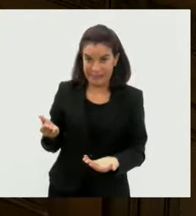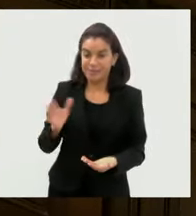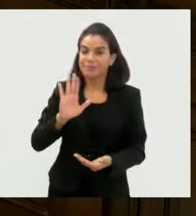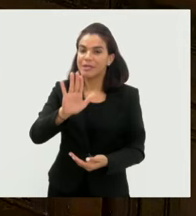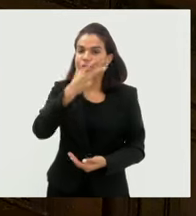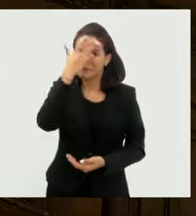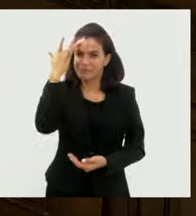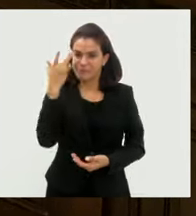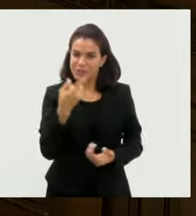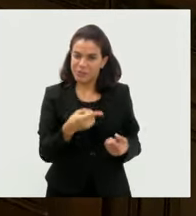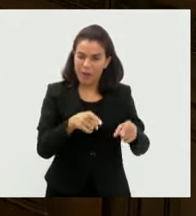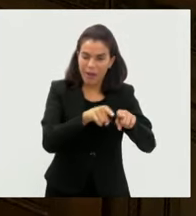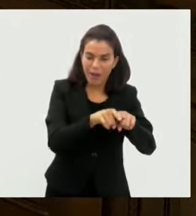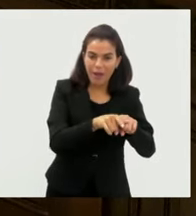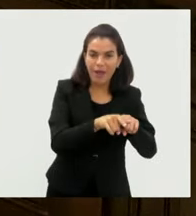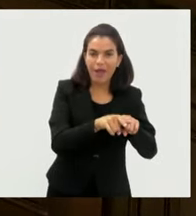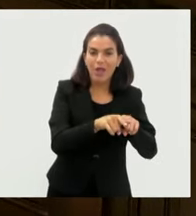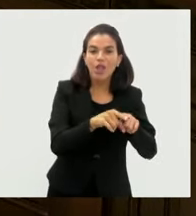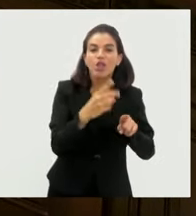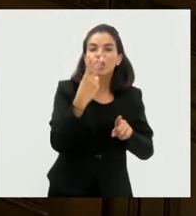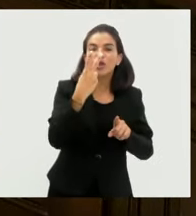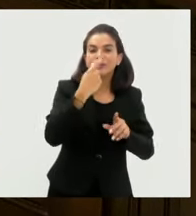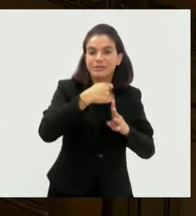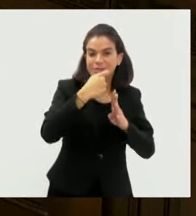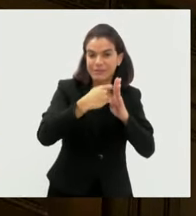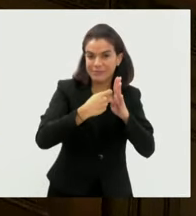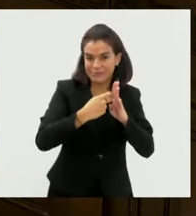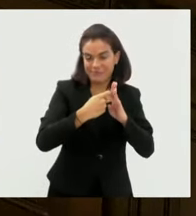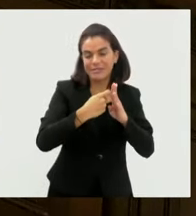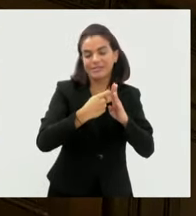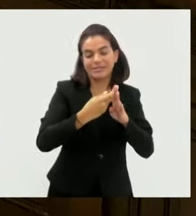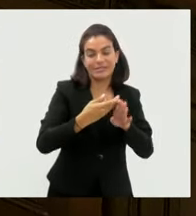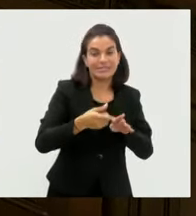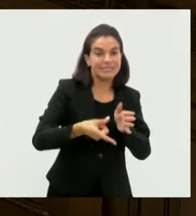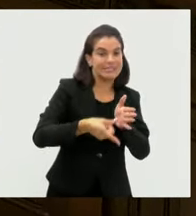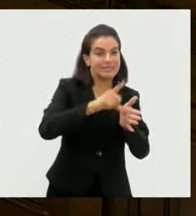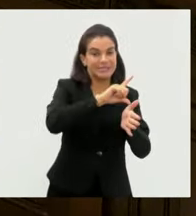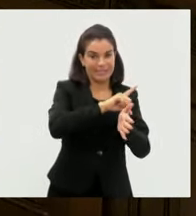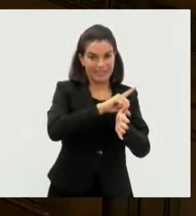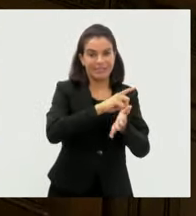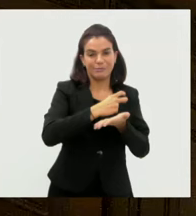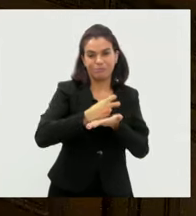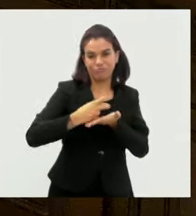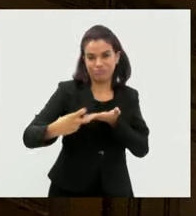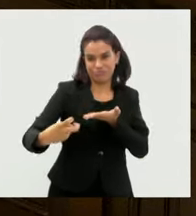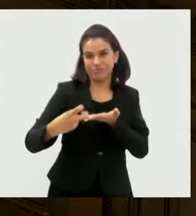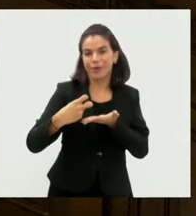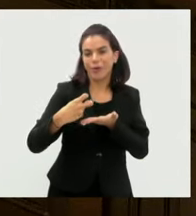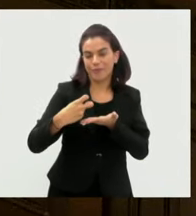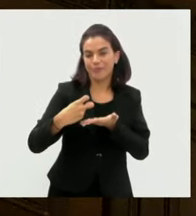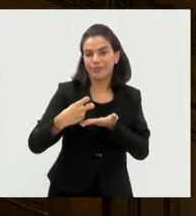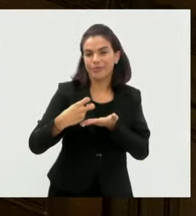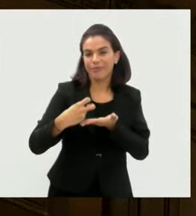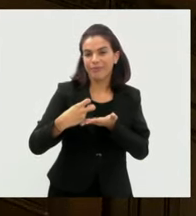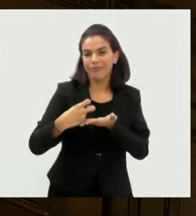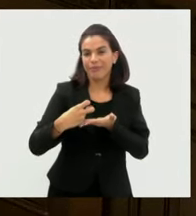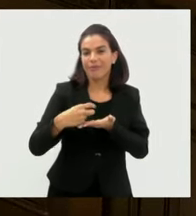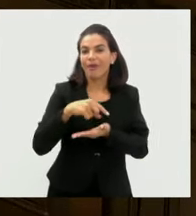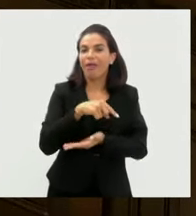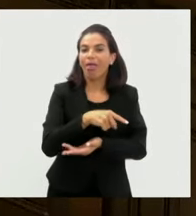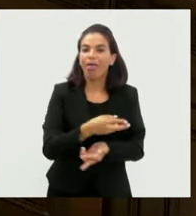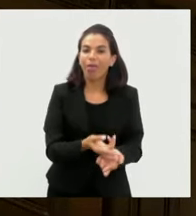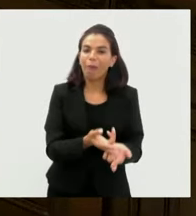empresa, 2 meses antes de vencer o que caiu no colo dela de